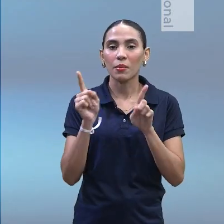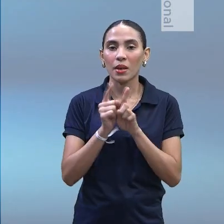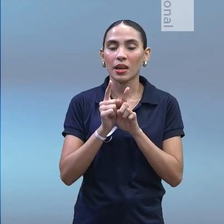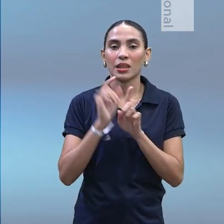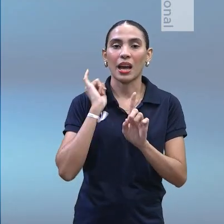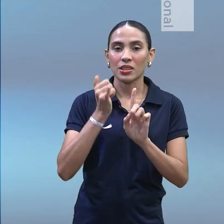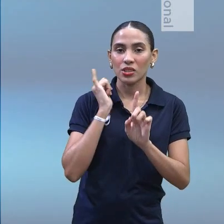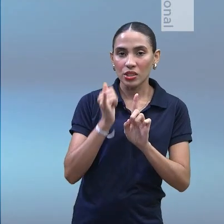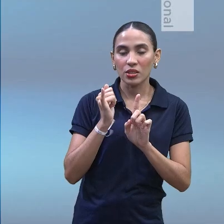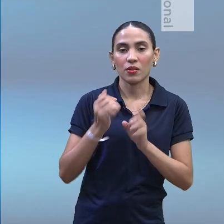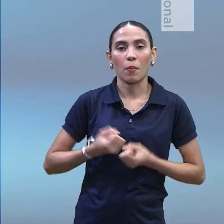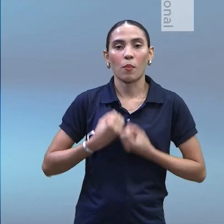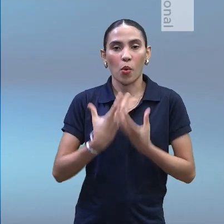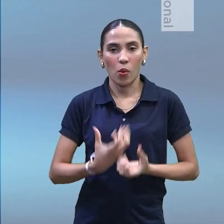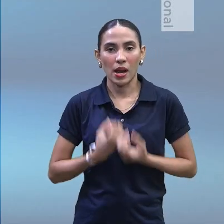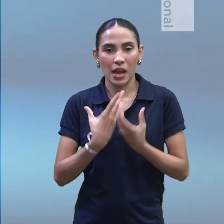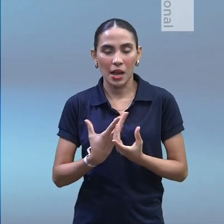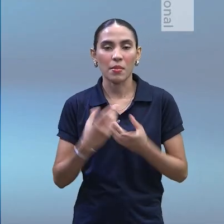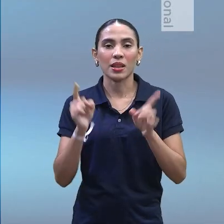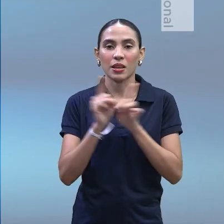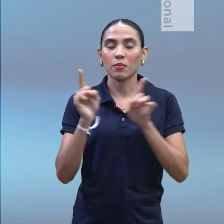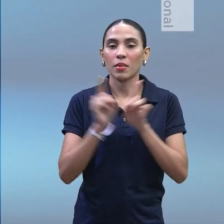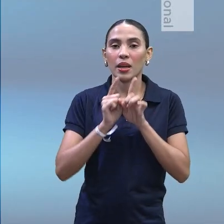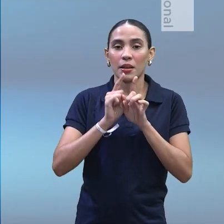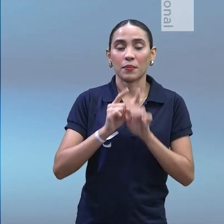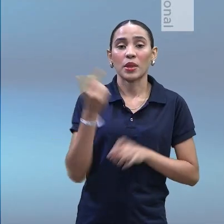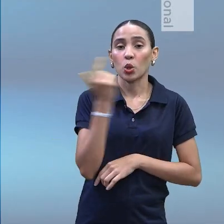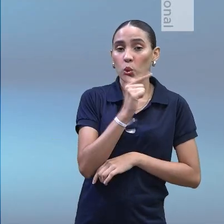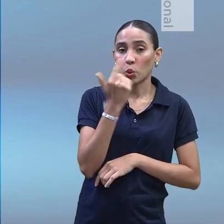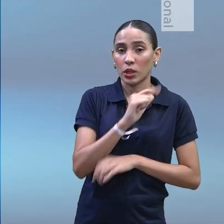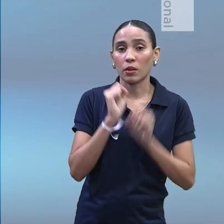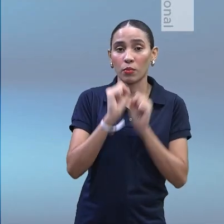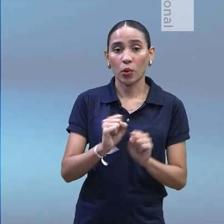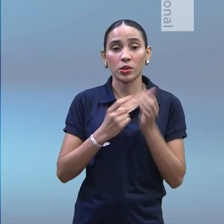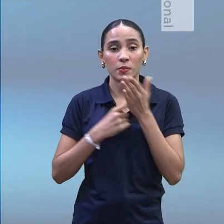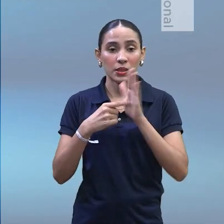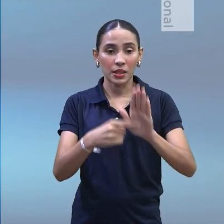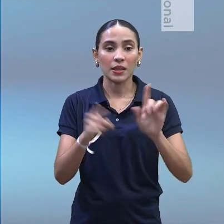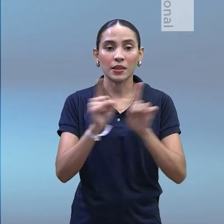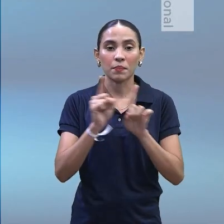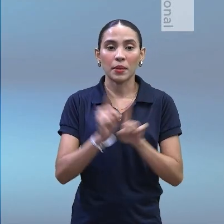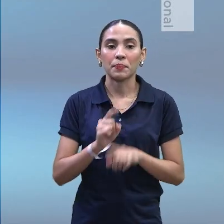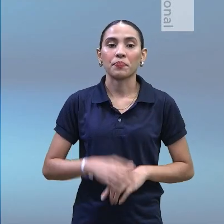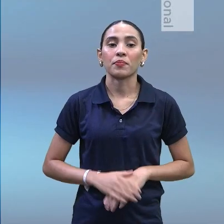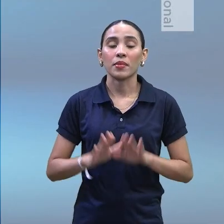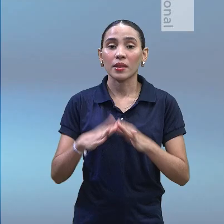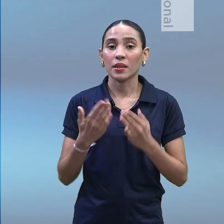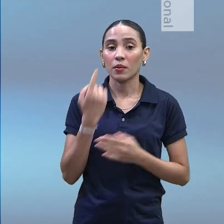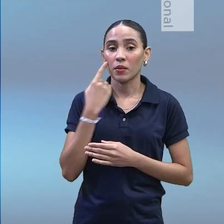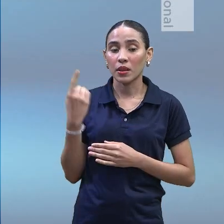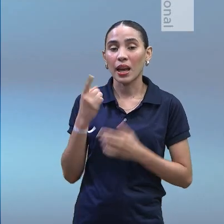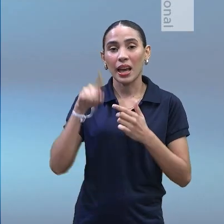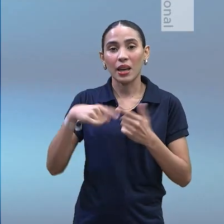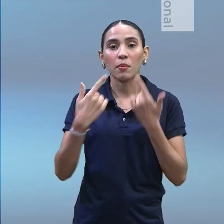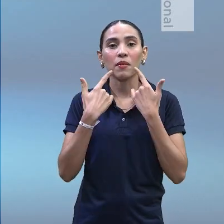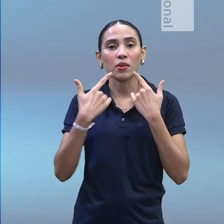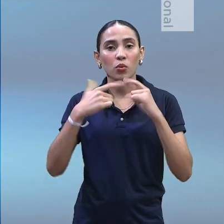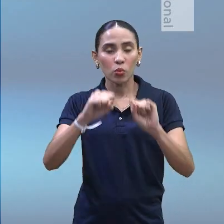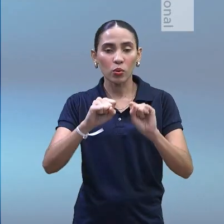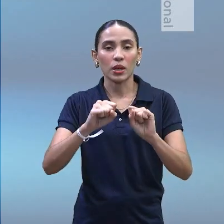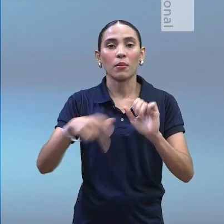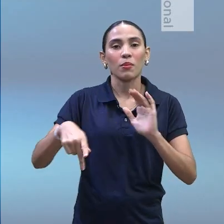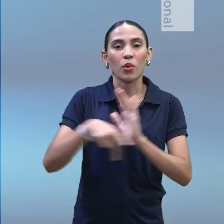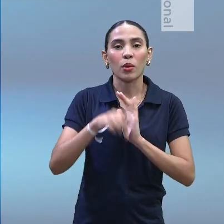poemas, nos textos narrativos também a ironia pode aparecer. Então a ironia é uma figura de linguagem em que